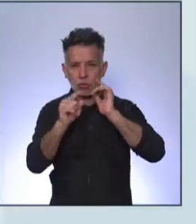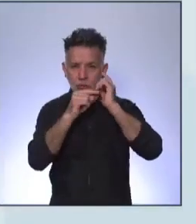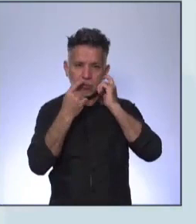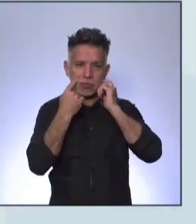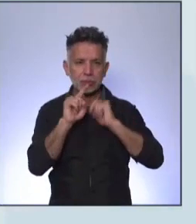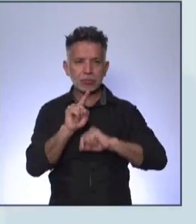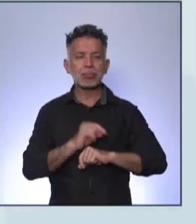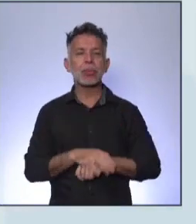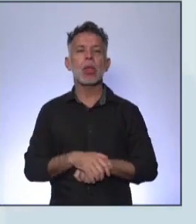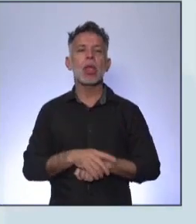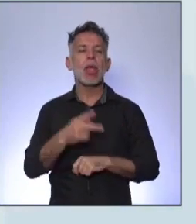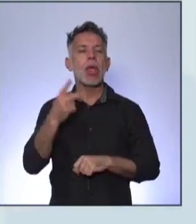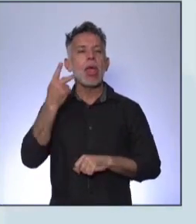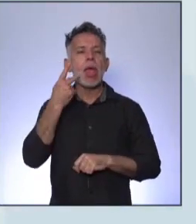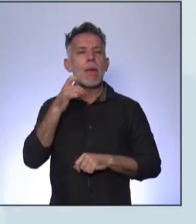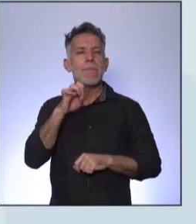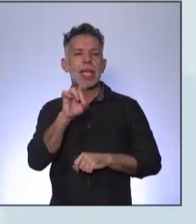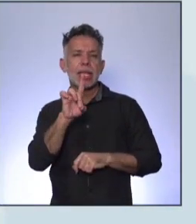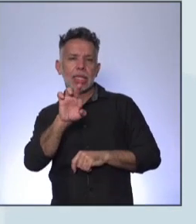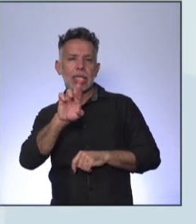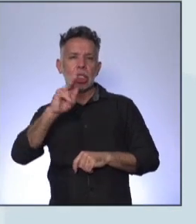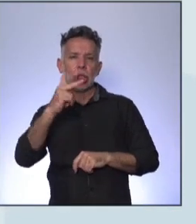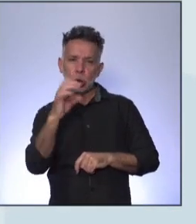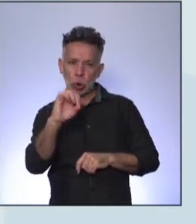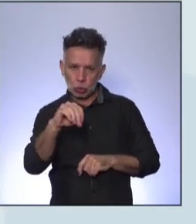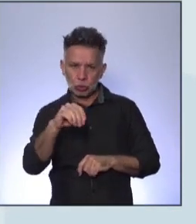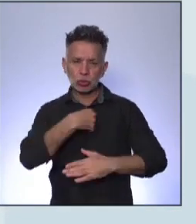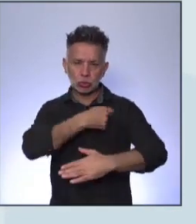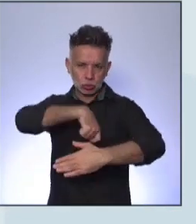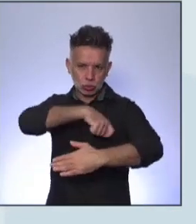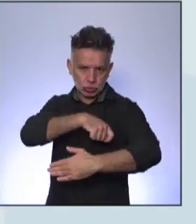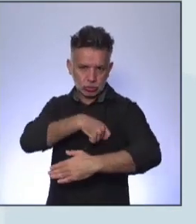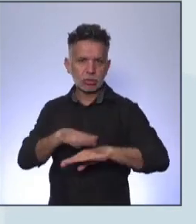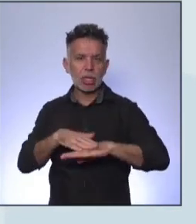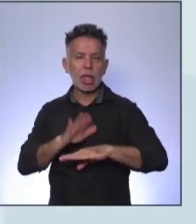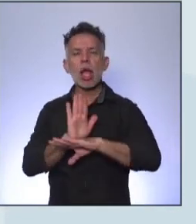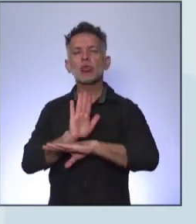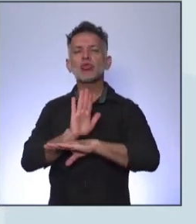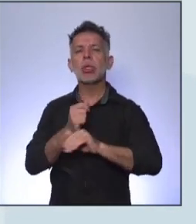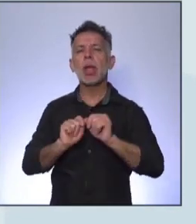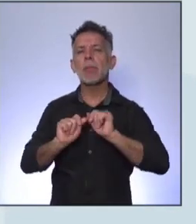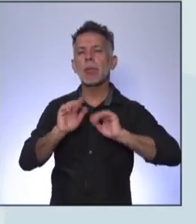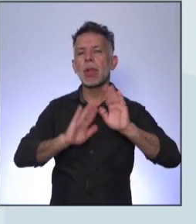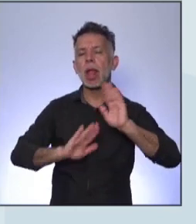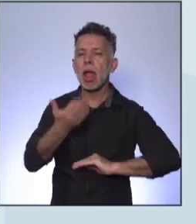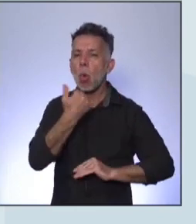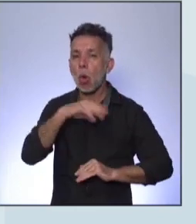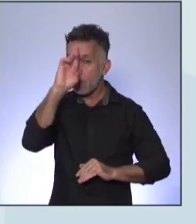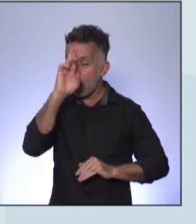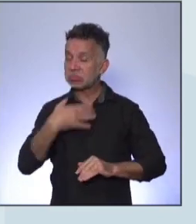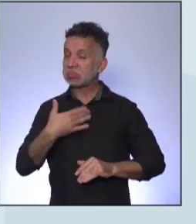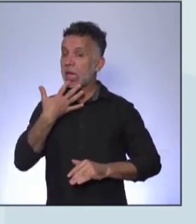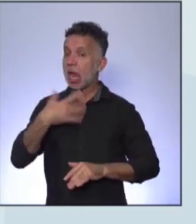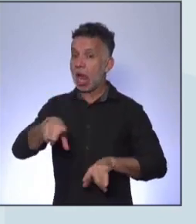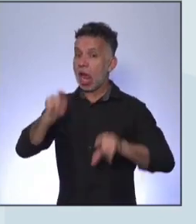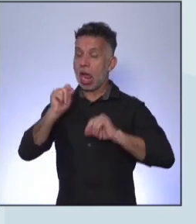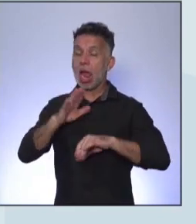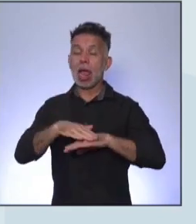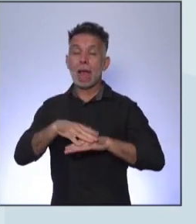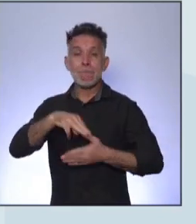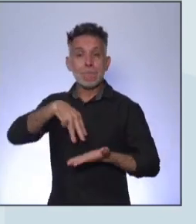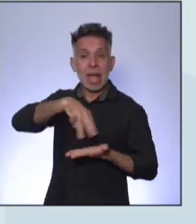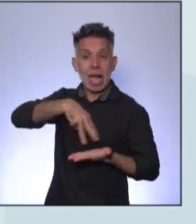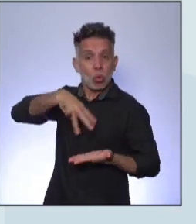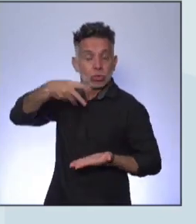lá. Pedrinho está ajudando sua mãe a preparar o almoço. Seu prato preferido, macarronada. Sua mãe pede que